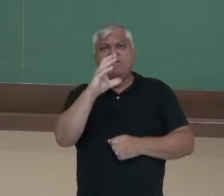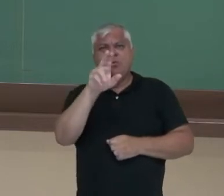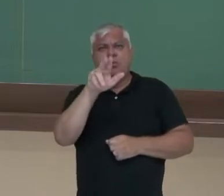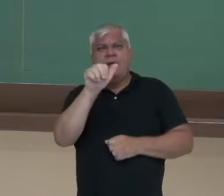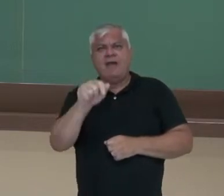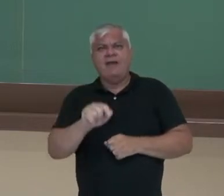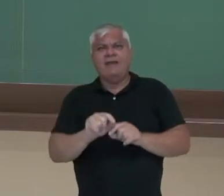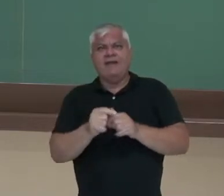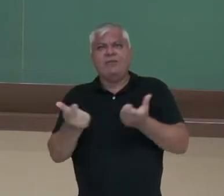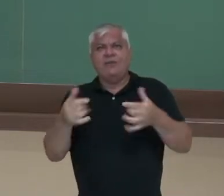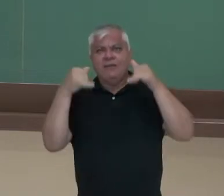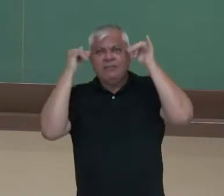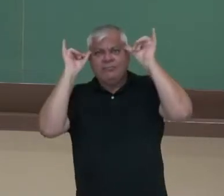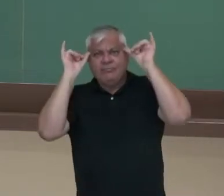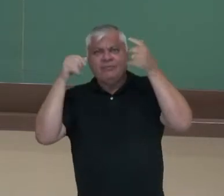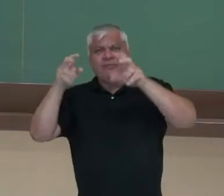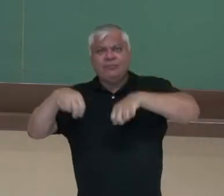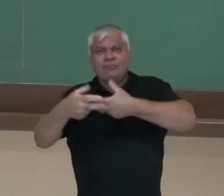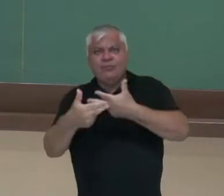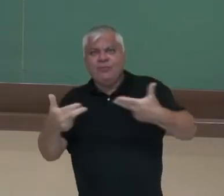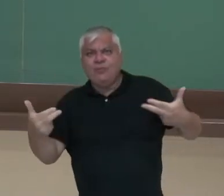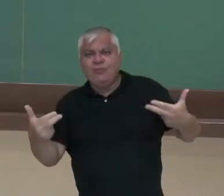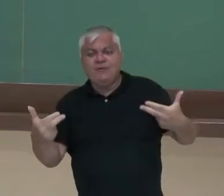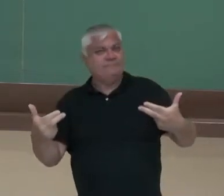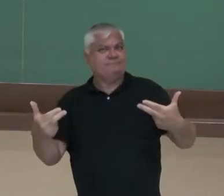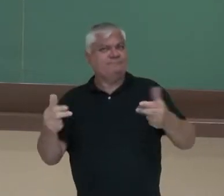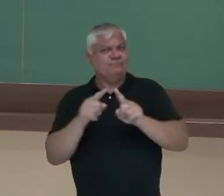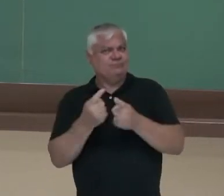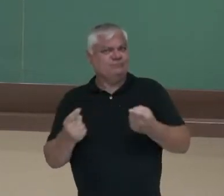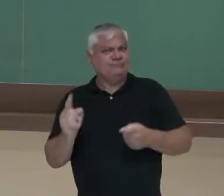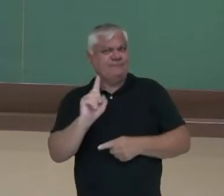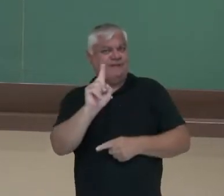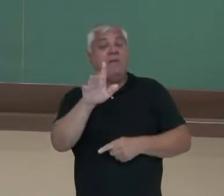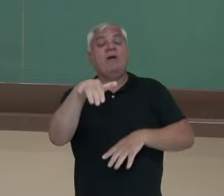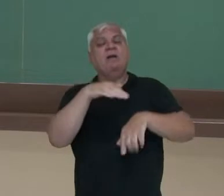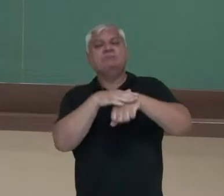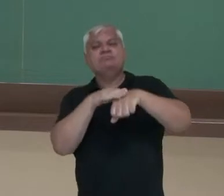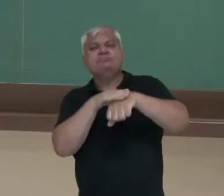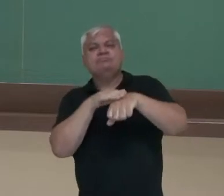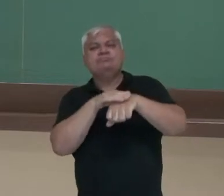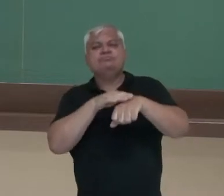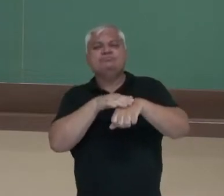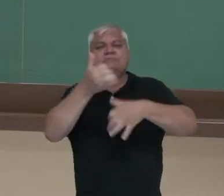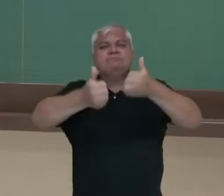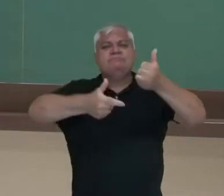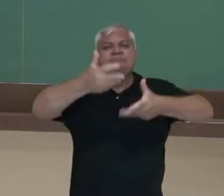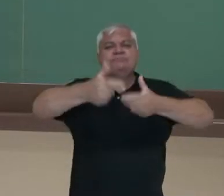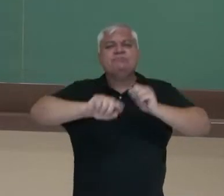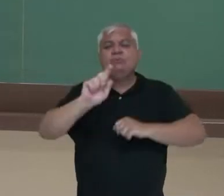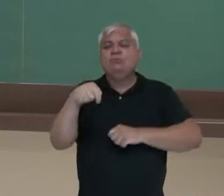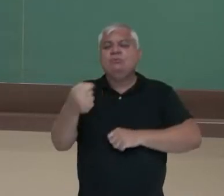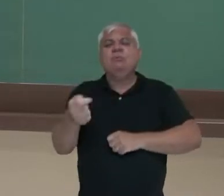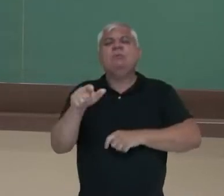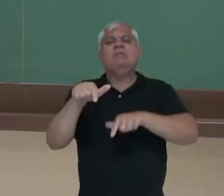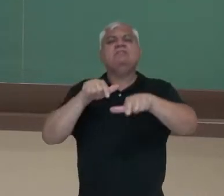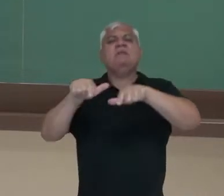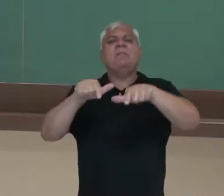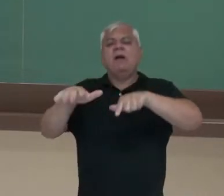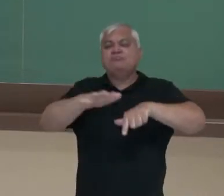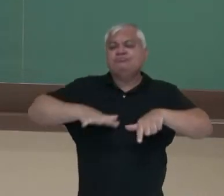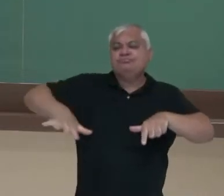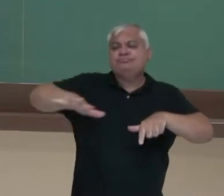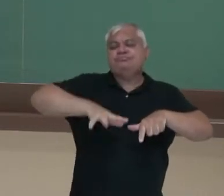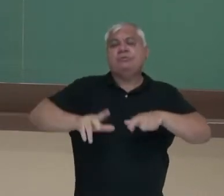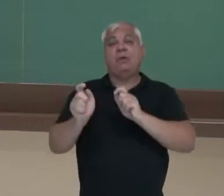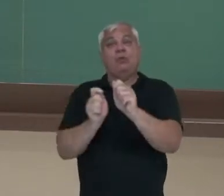Não, nada a ver com isso. Mas vamos discutir muito, inclusive, essa atividade econômica